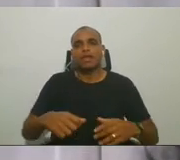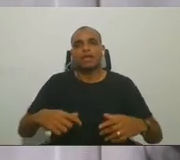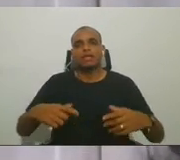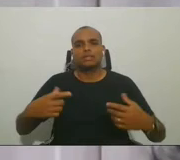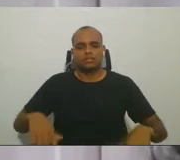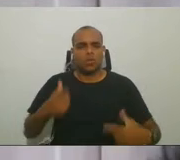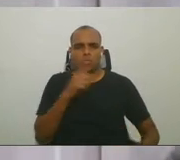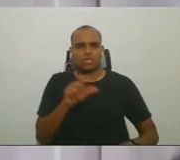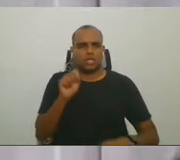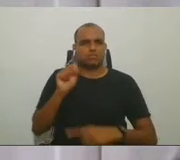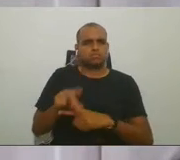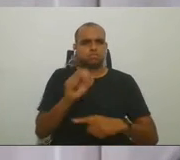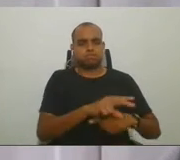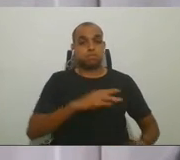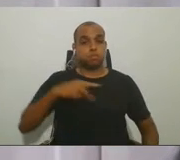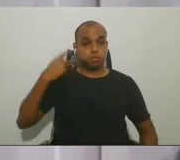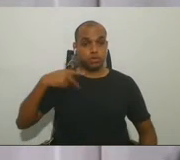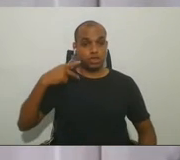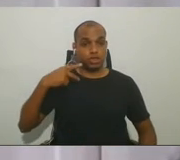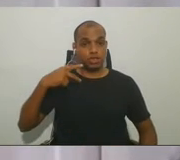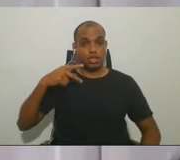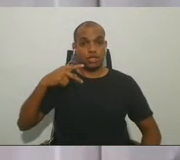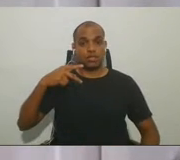políticas a nível nacional e local.